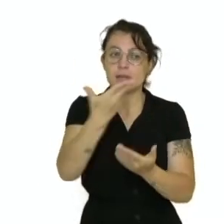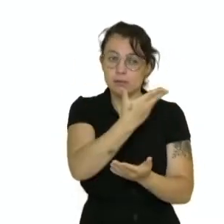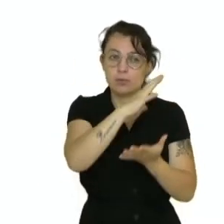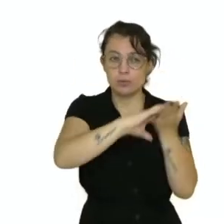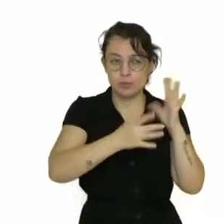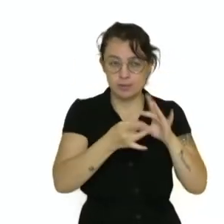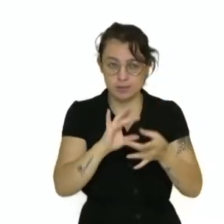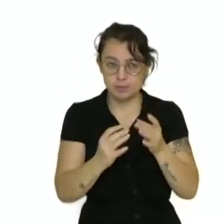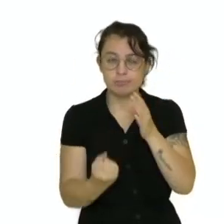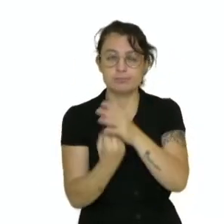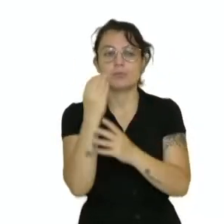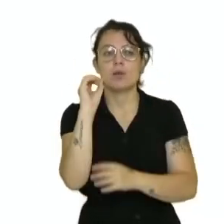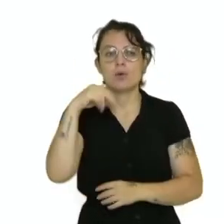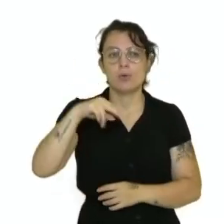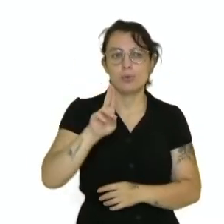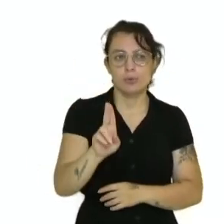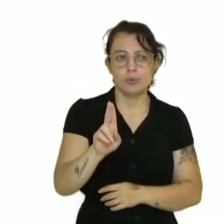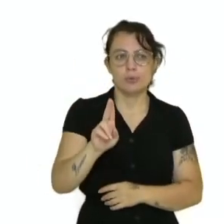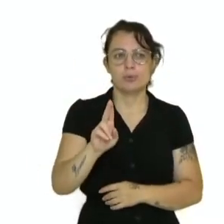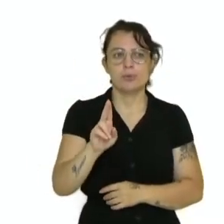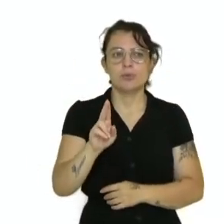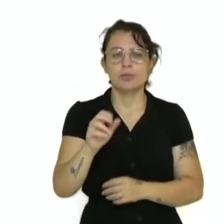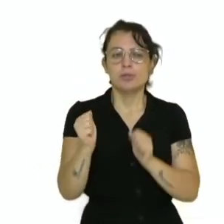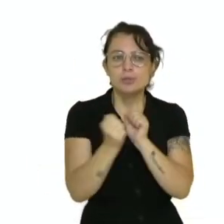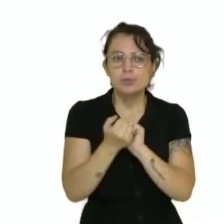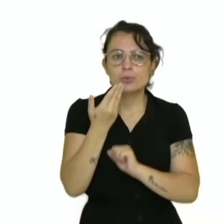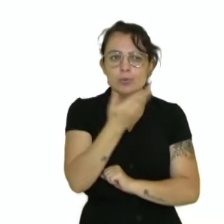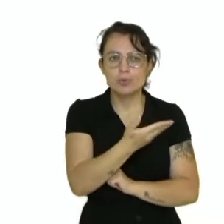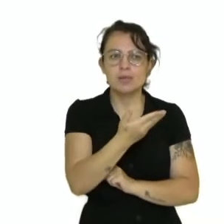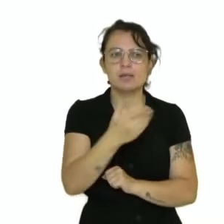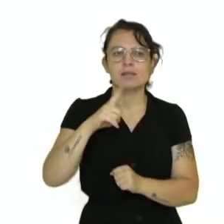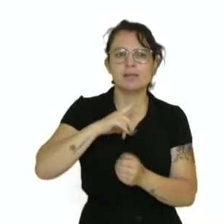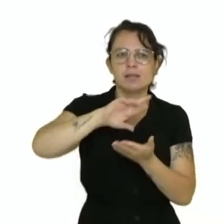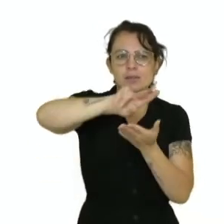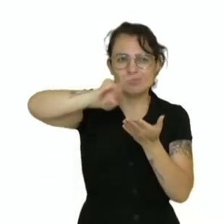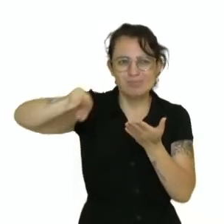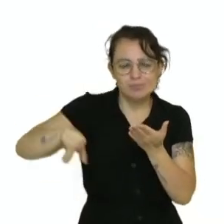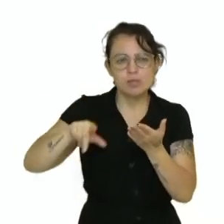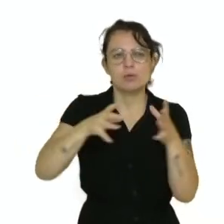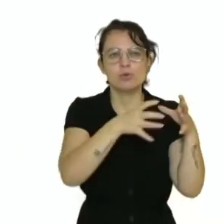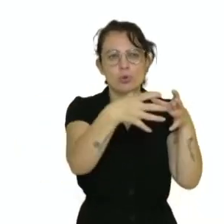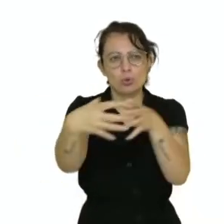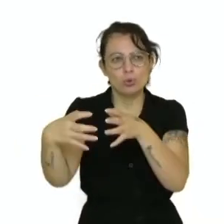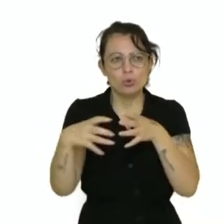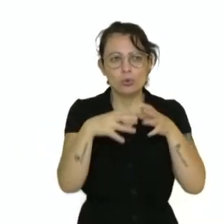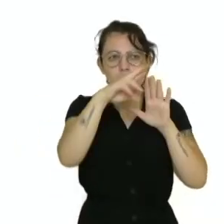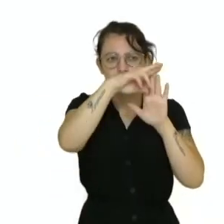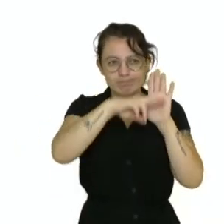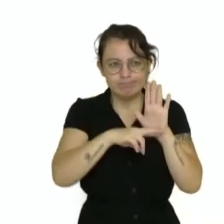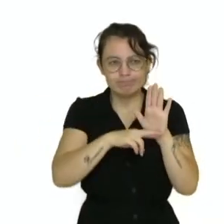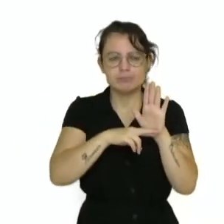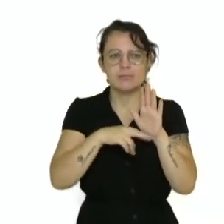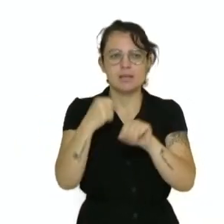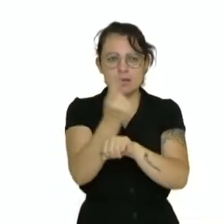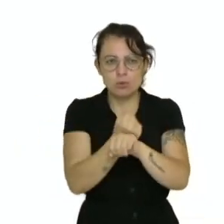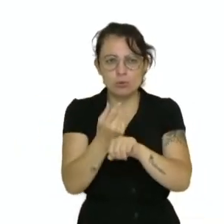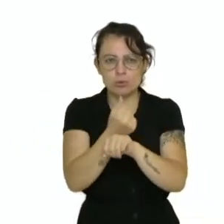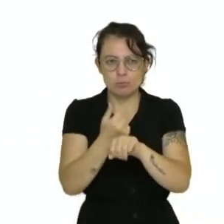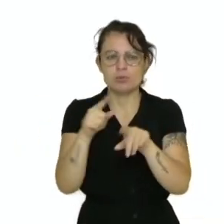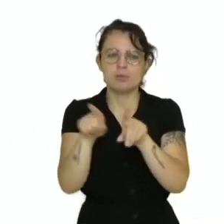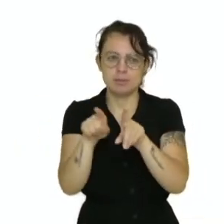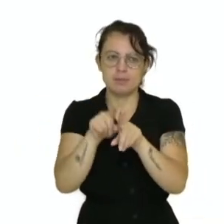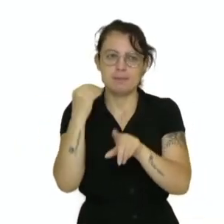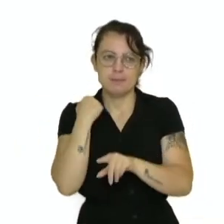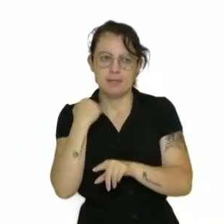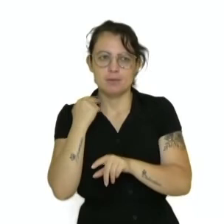a ONU, a Organização das Nações Unidas, e com ela diversos outros órgãos regulamentadores e fundos econômicos para